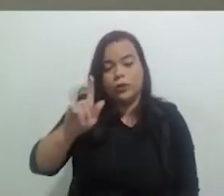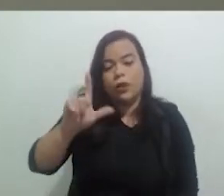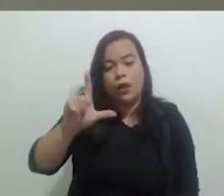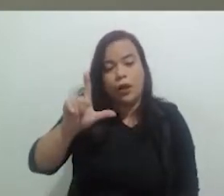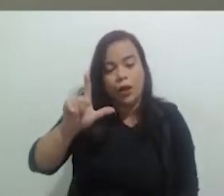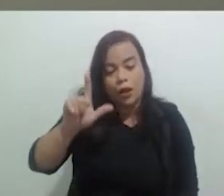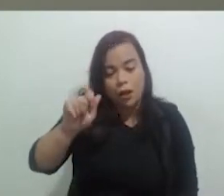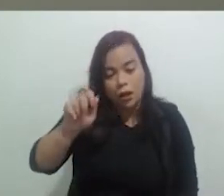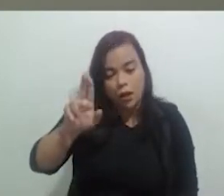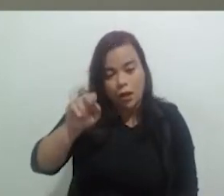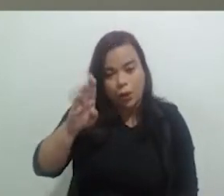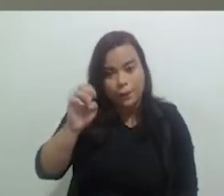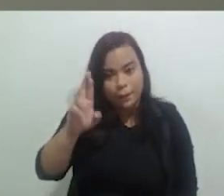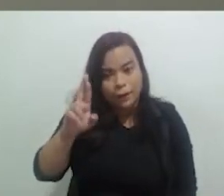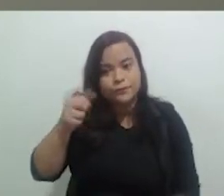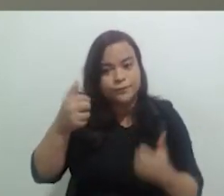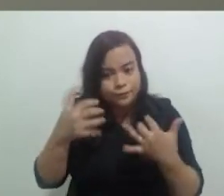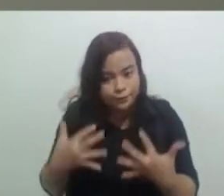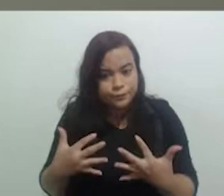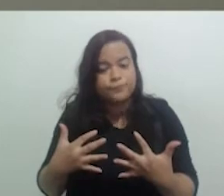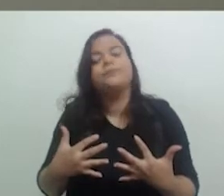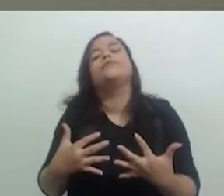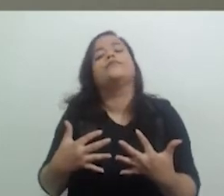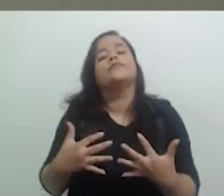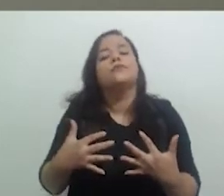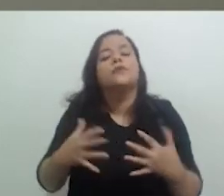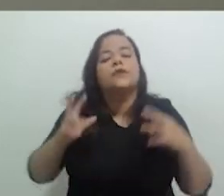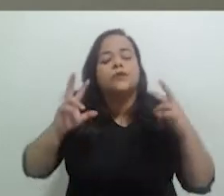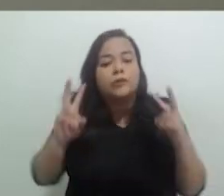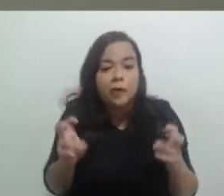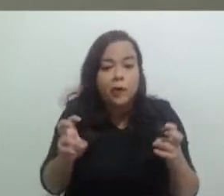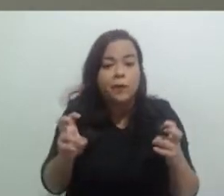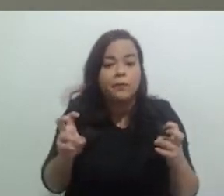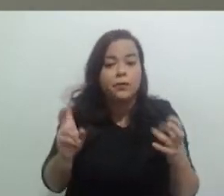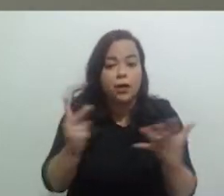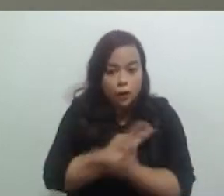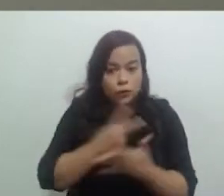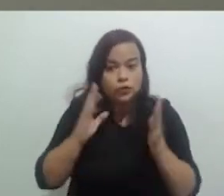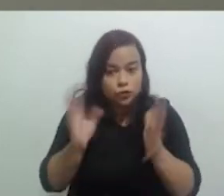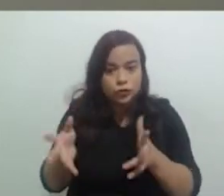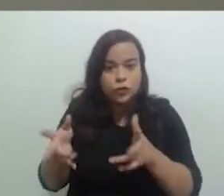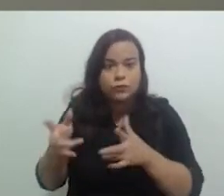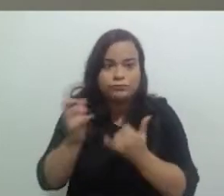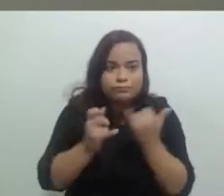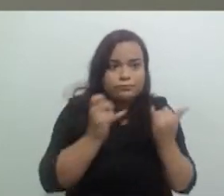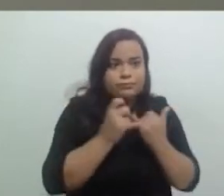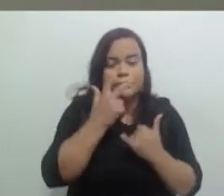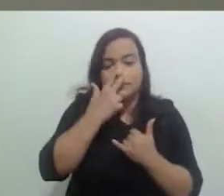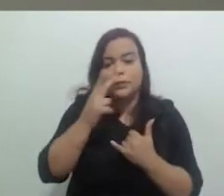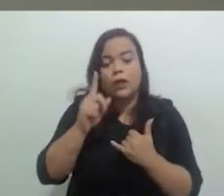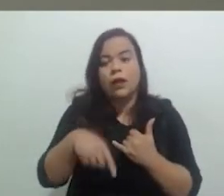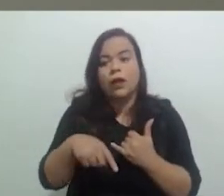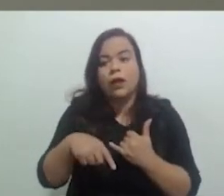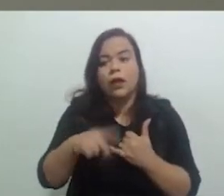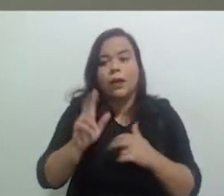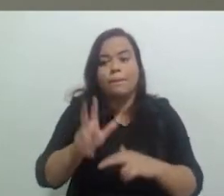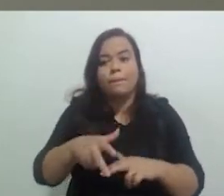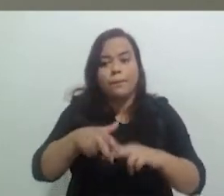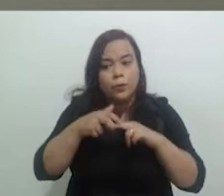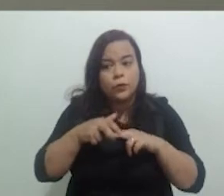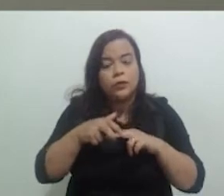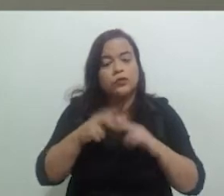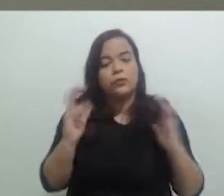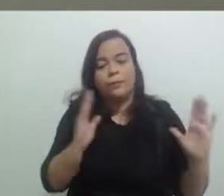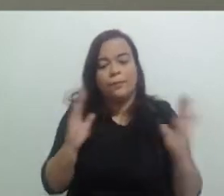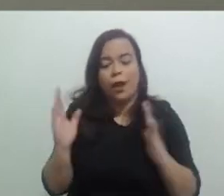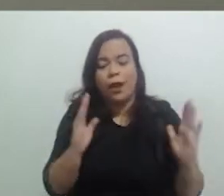trouxe em situações semelhantes anteriores, unicamente em razão da superação do prazo de um ano da Constituição